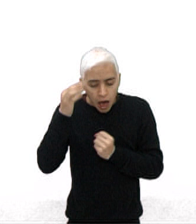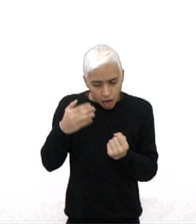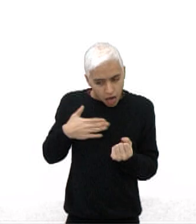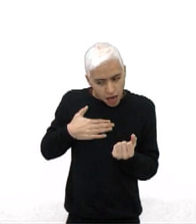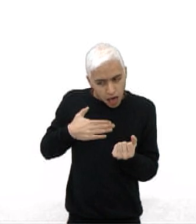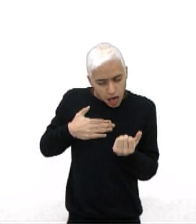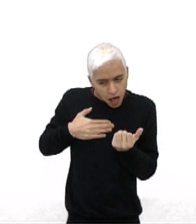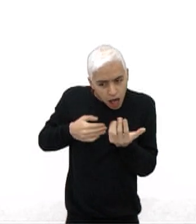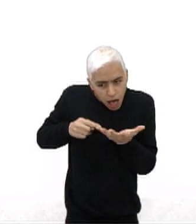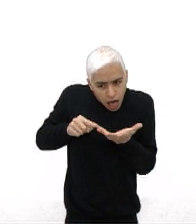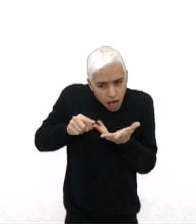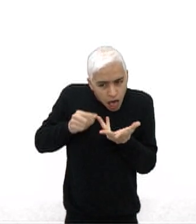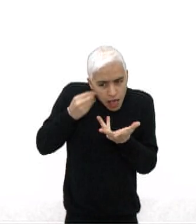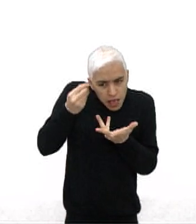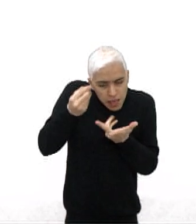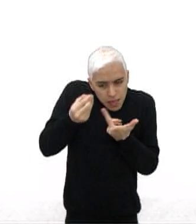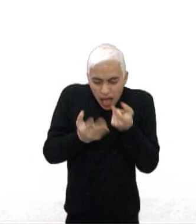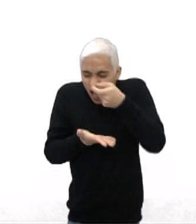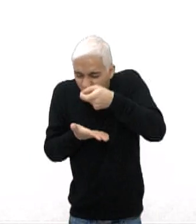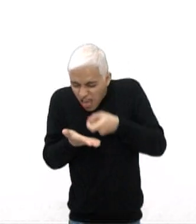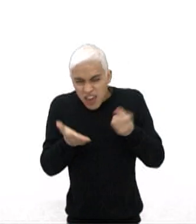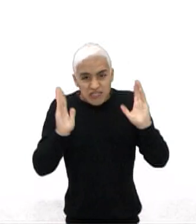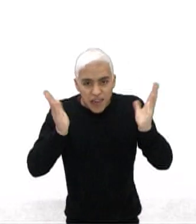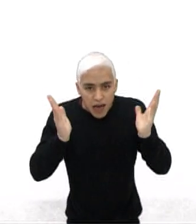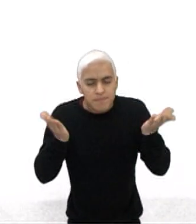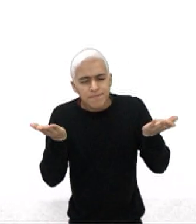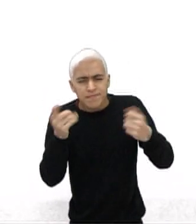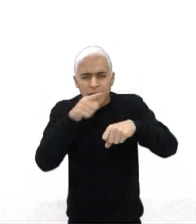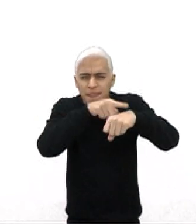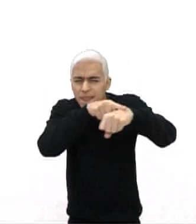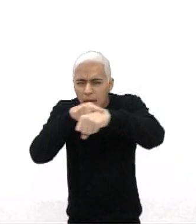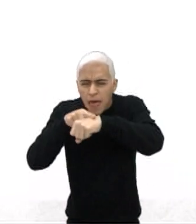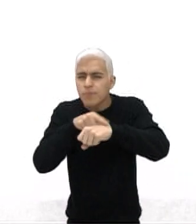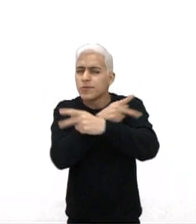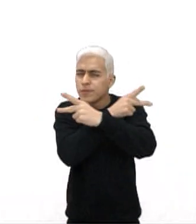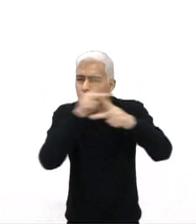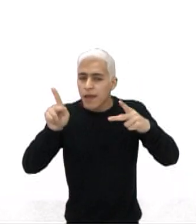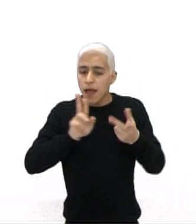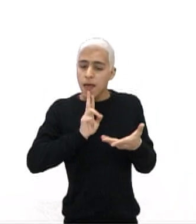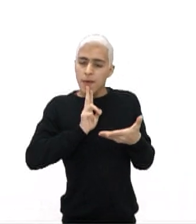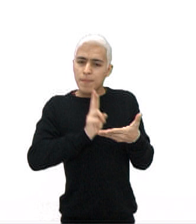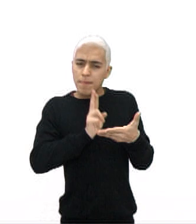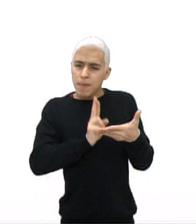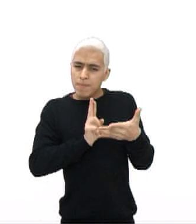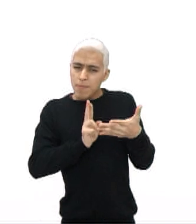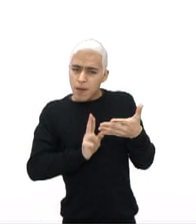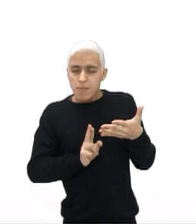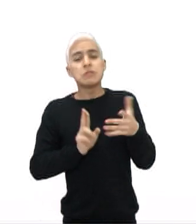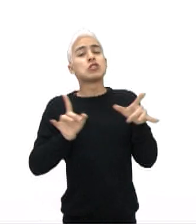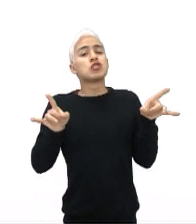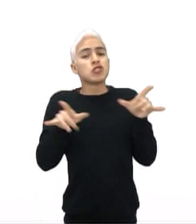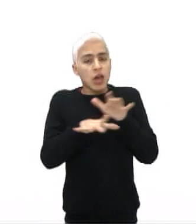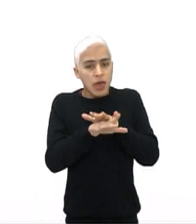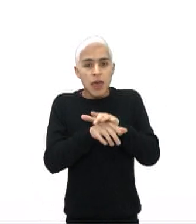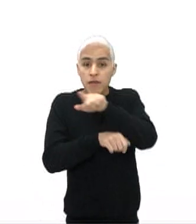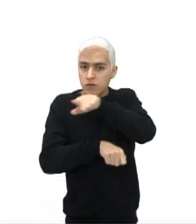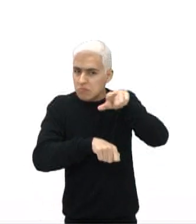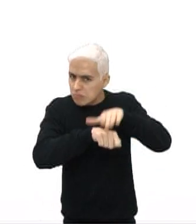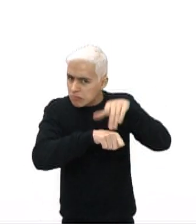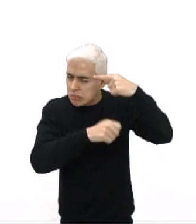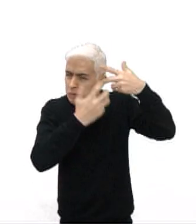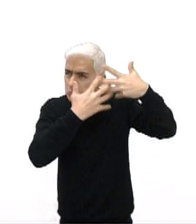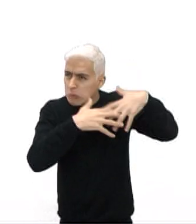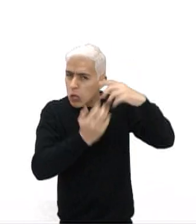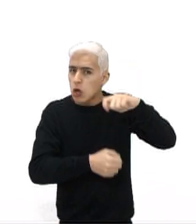suas experiências? Vou dar um tempinho para vocês responderem todas essas questões, refletirem a